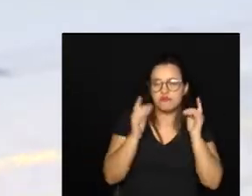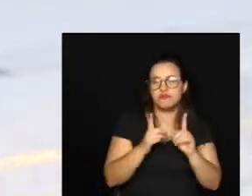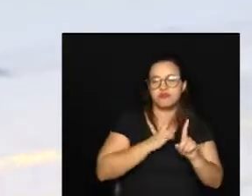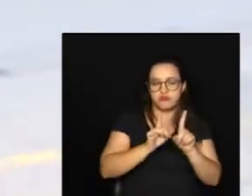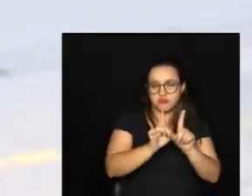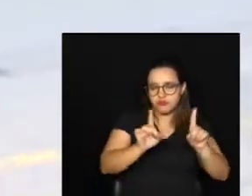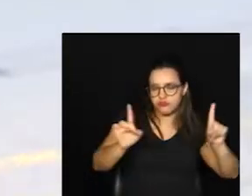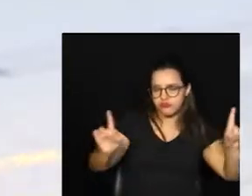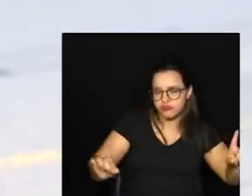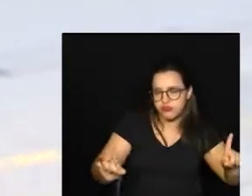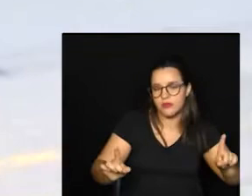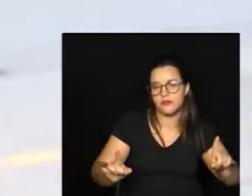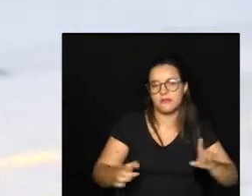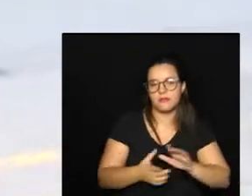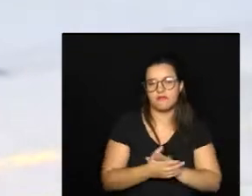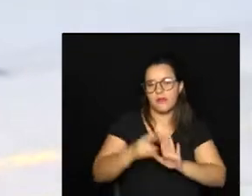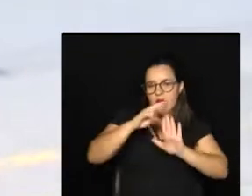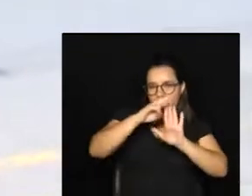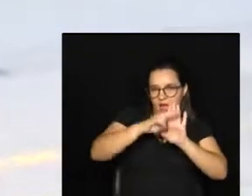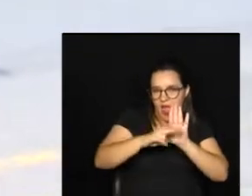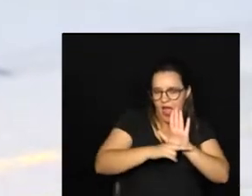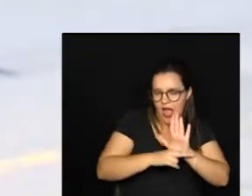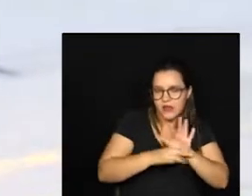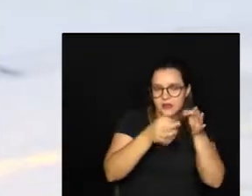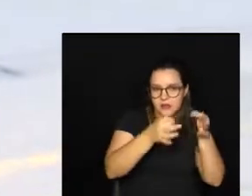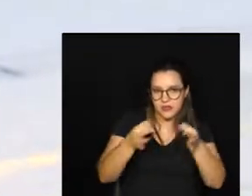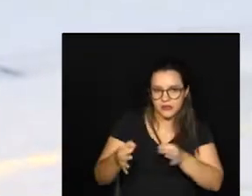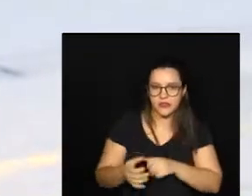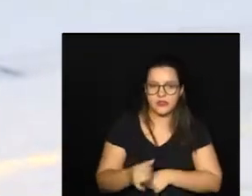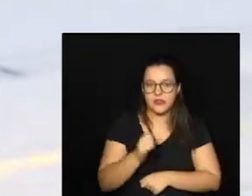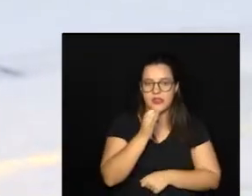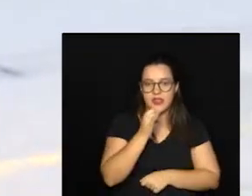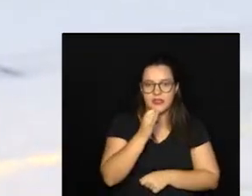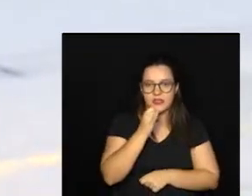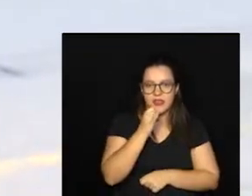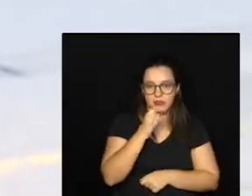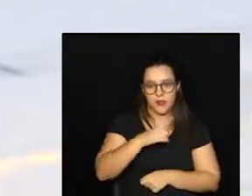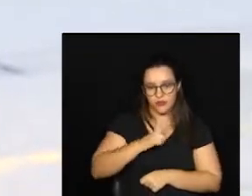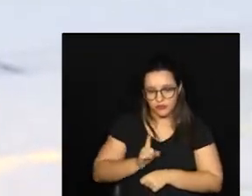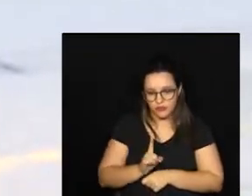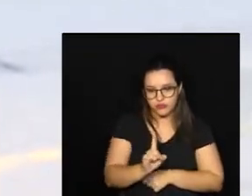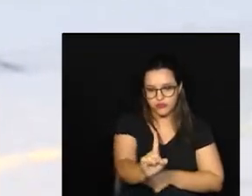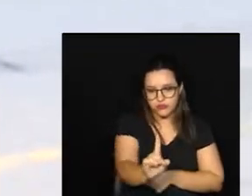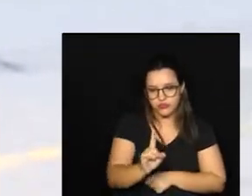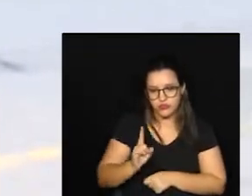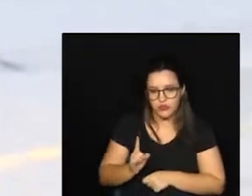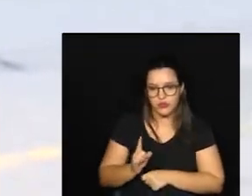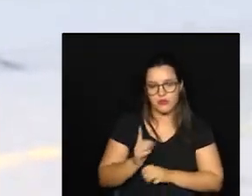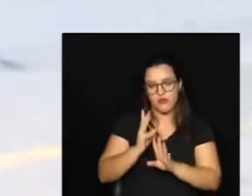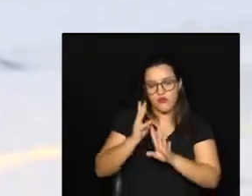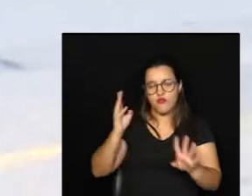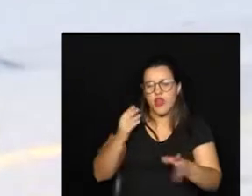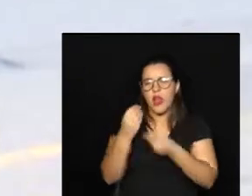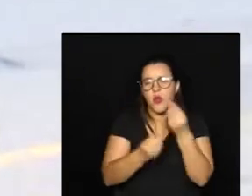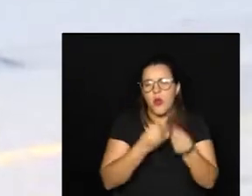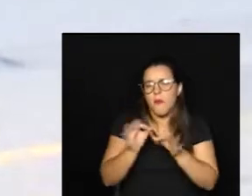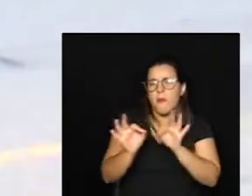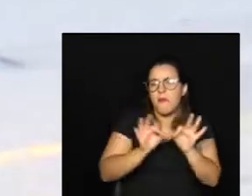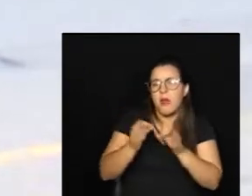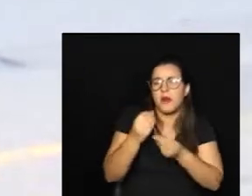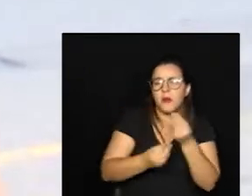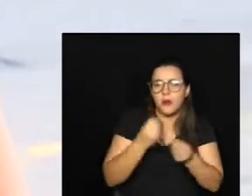algum tipo de distanciamento no sentido de entra por uma porta diferente do atendimento normal? Como que está sendo essa